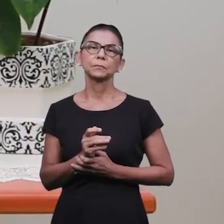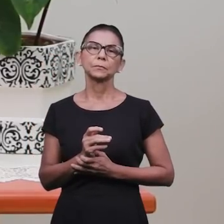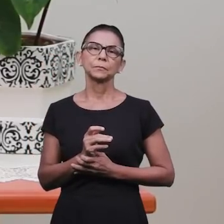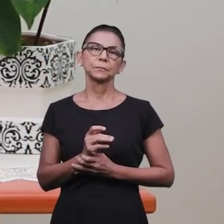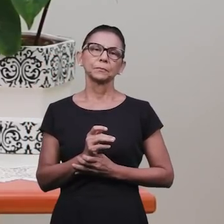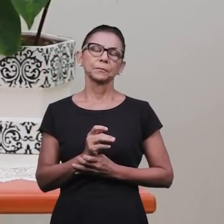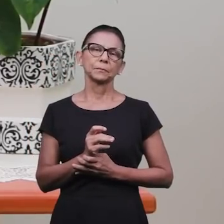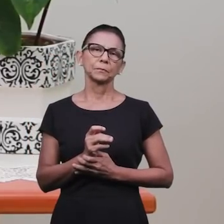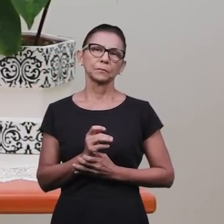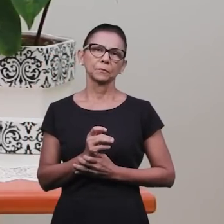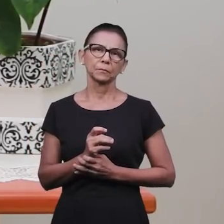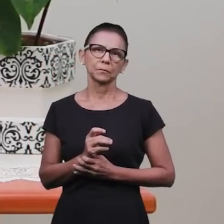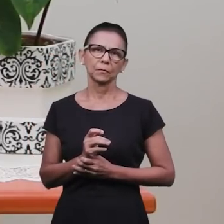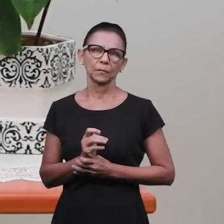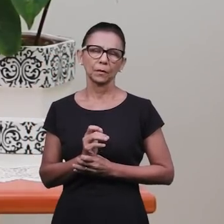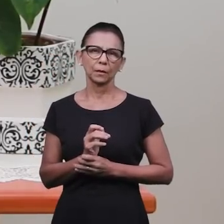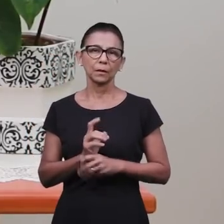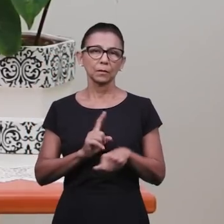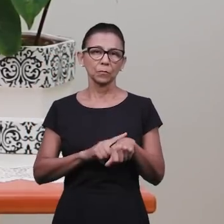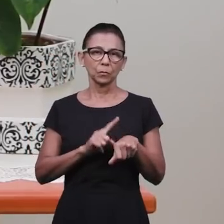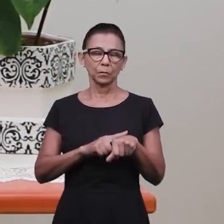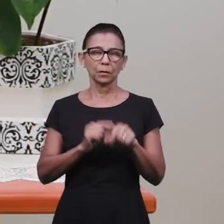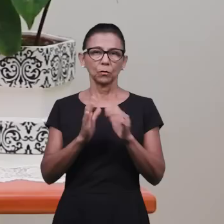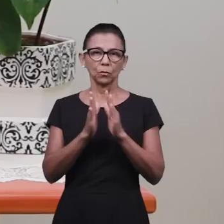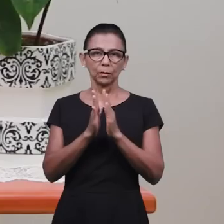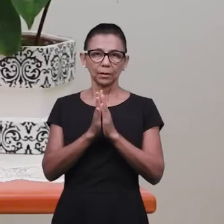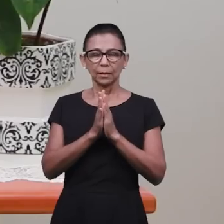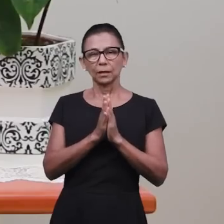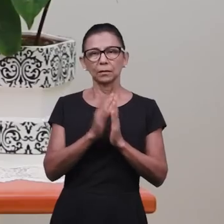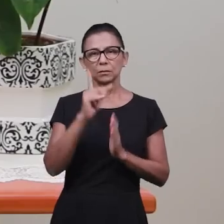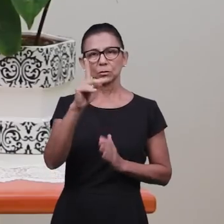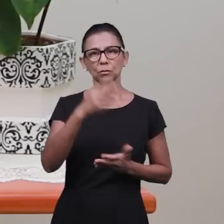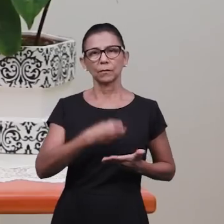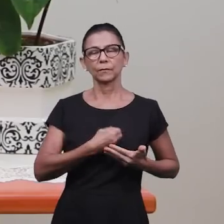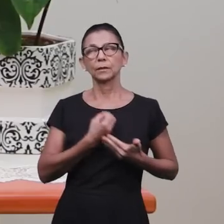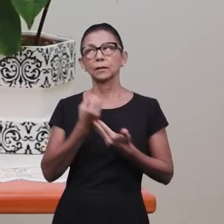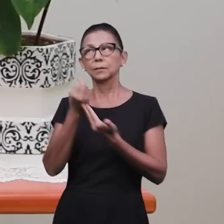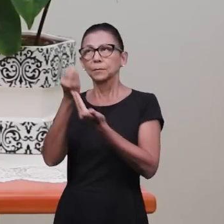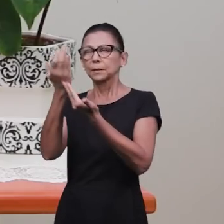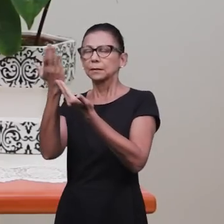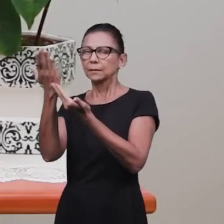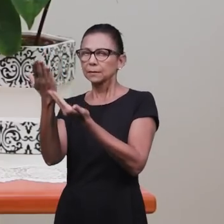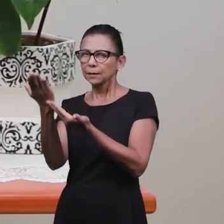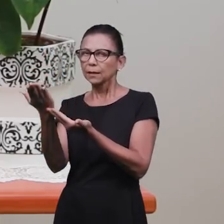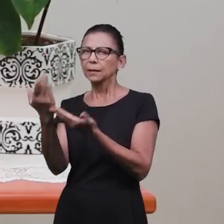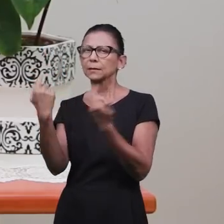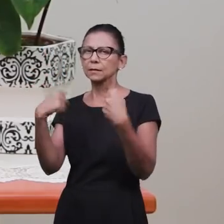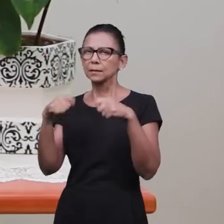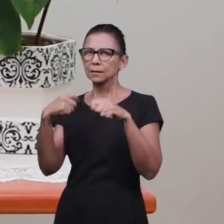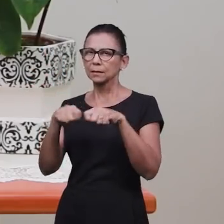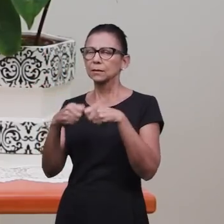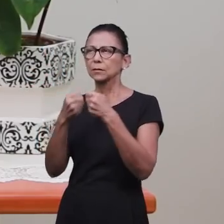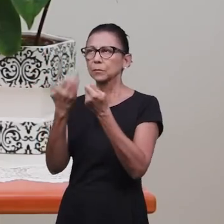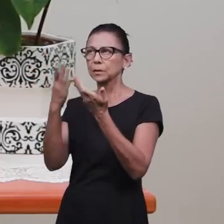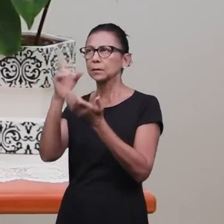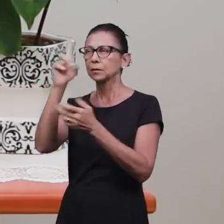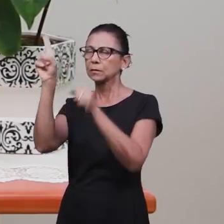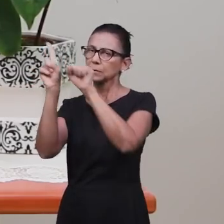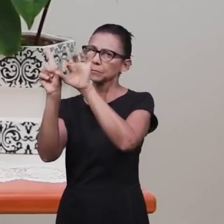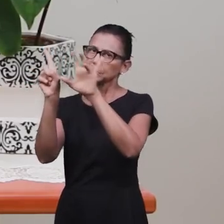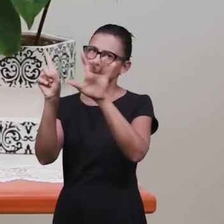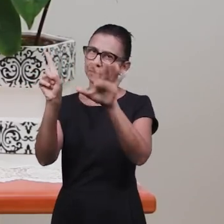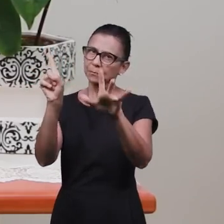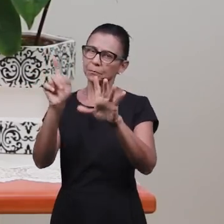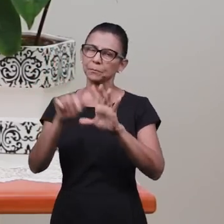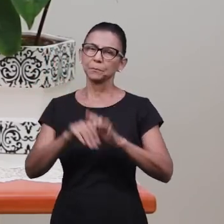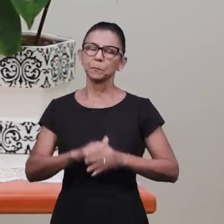orar, né? E cada um coloque a sua vida diante do Senhor. Deus tem uma grande bênção